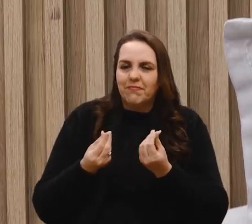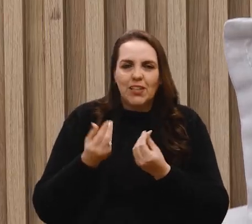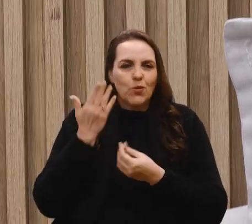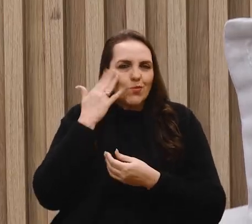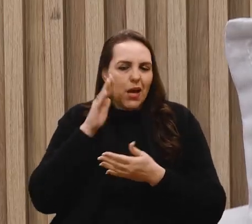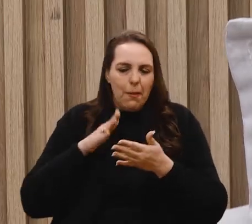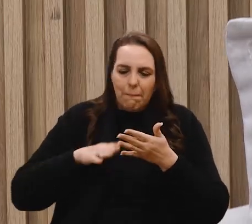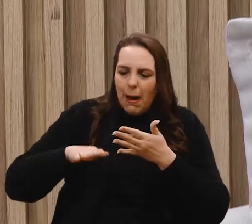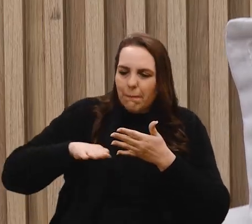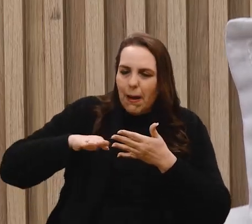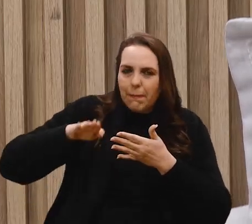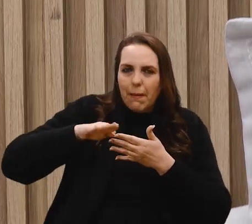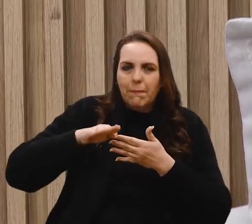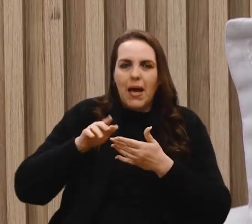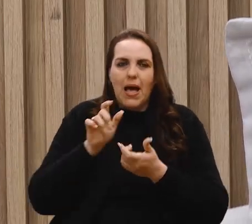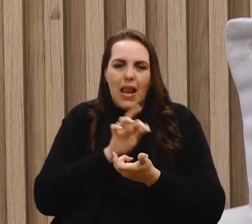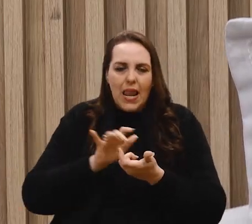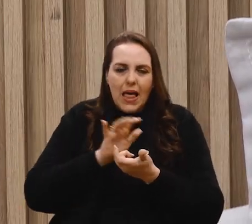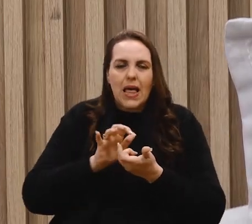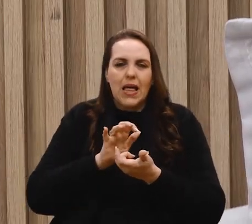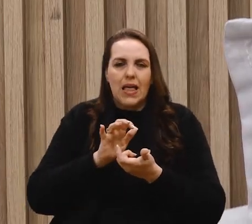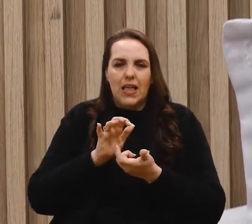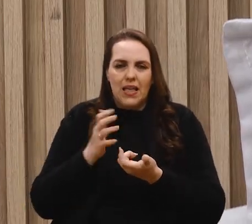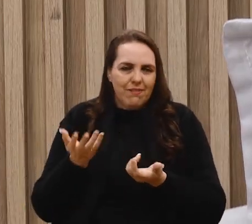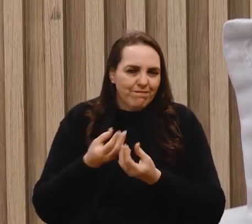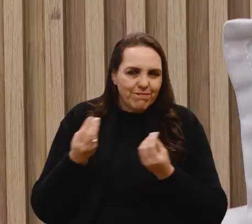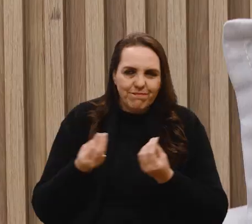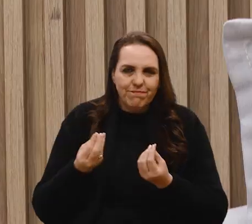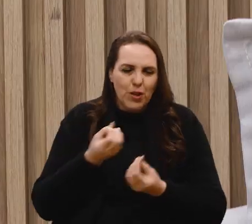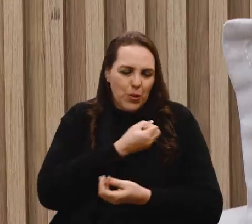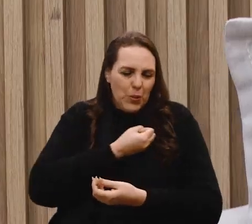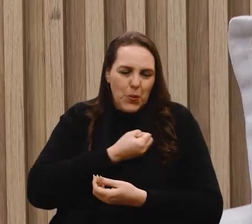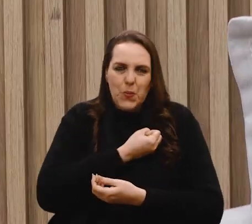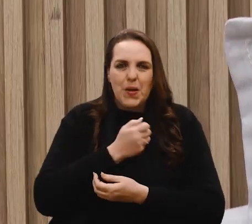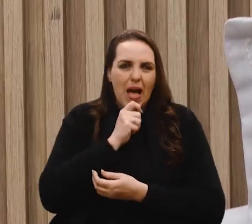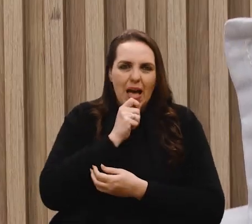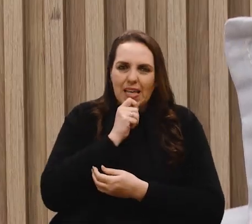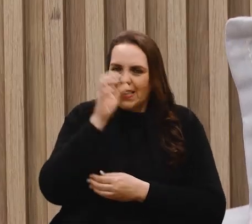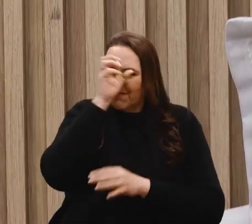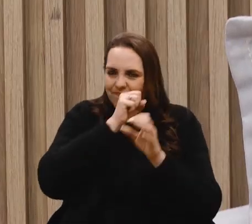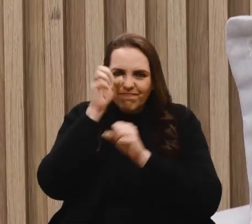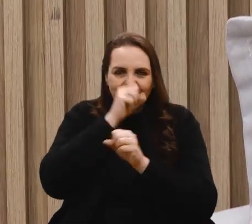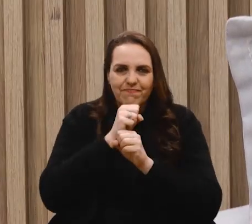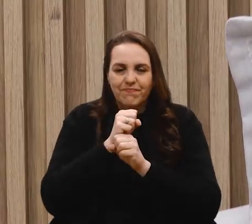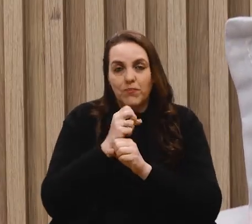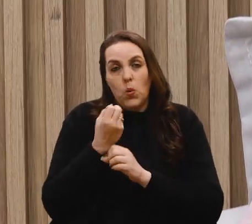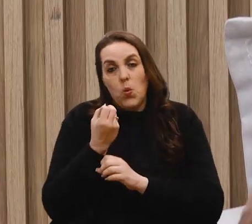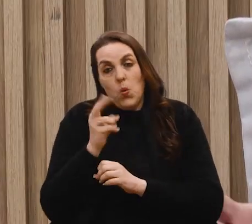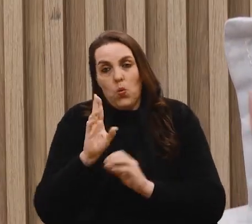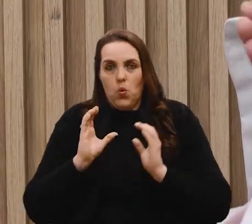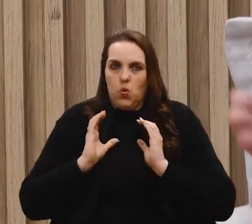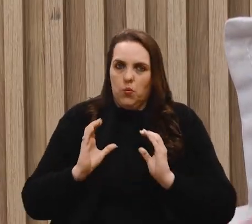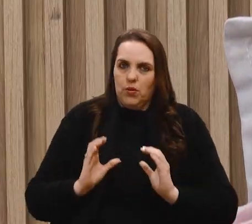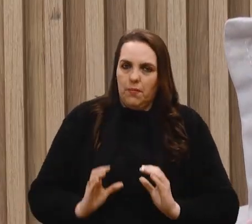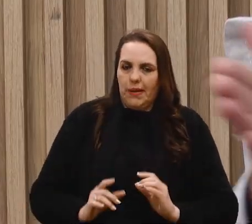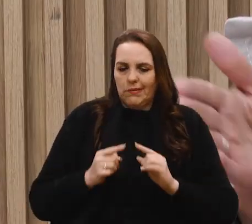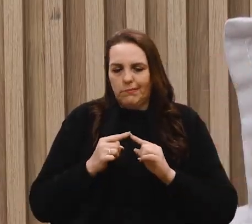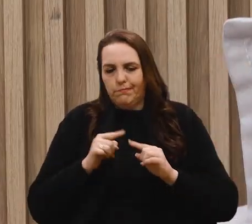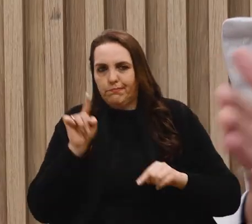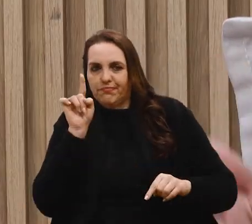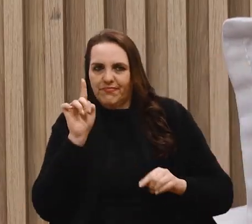numeramento, não está no letramento, não consegue, não é isso, tradicionalmente. Ou quando, enfim, tem um comportamento que não é dentro